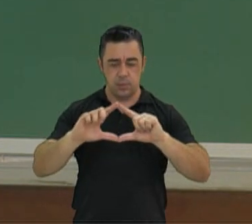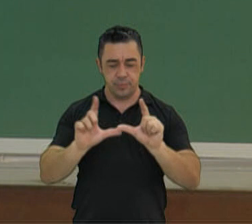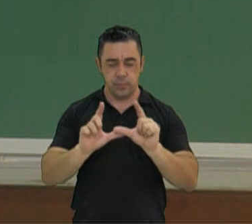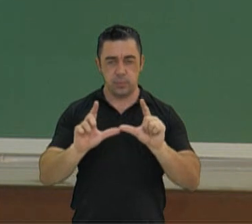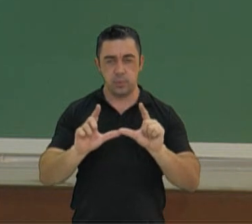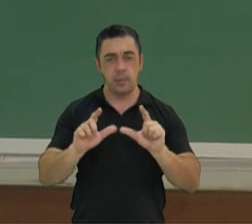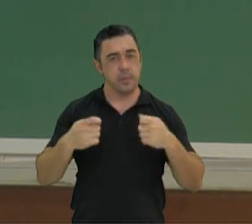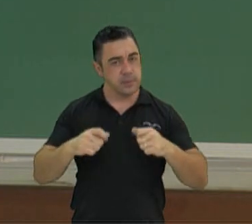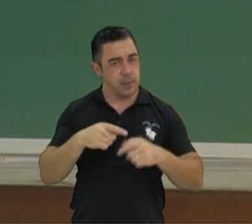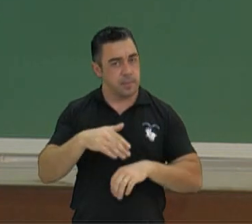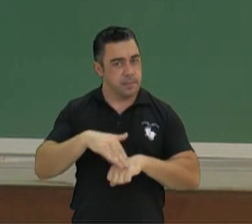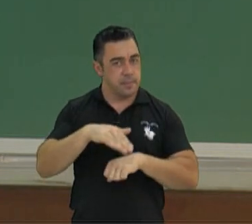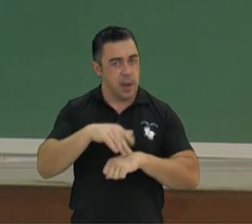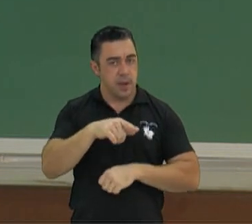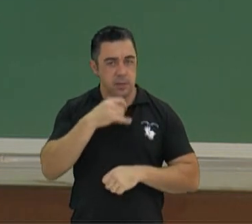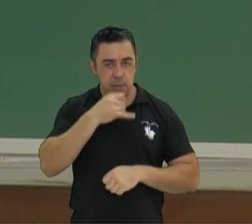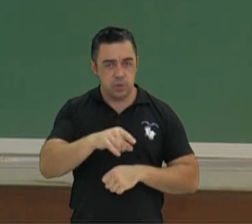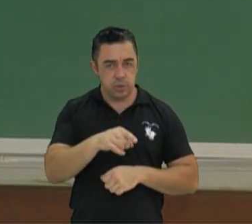de mais energia.